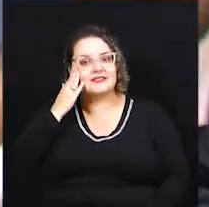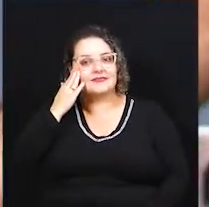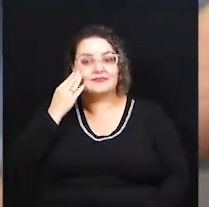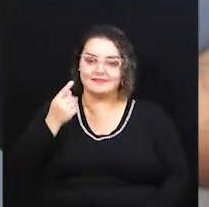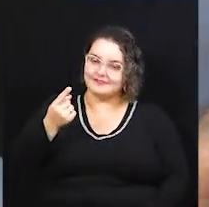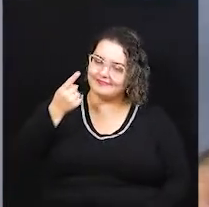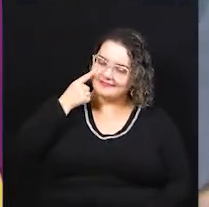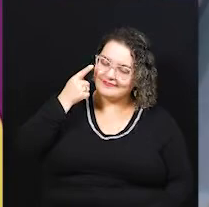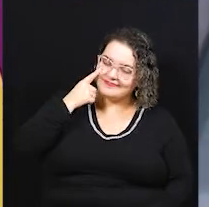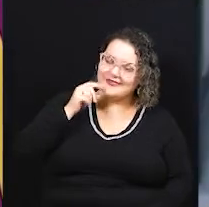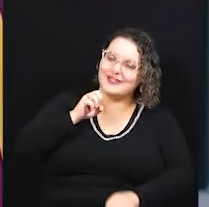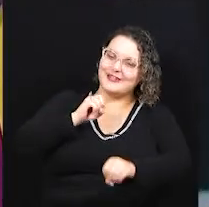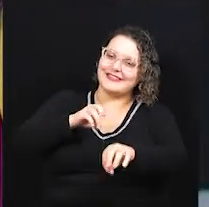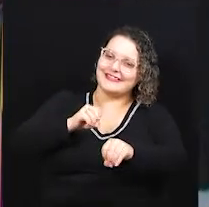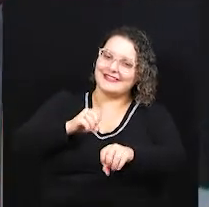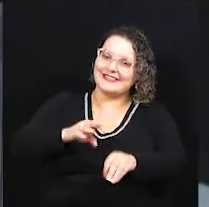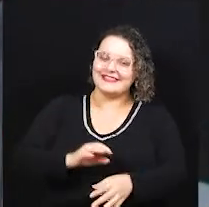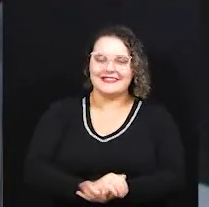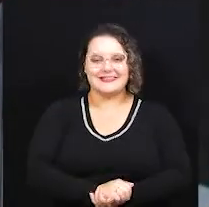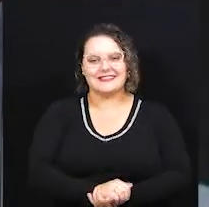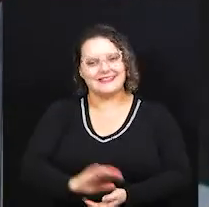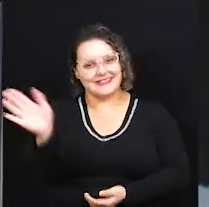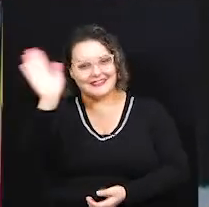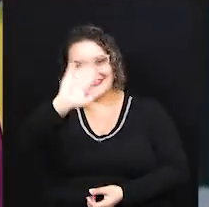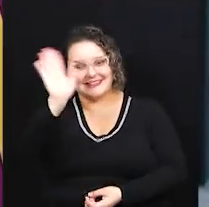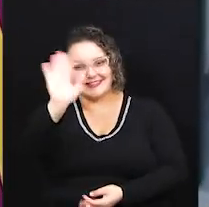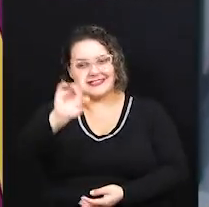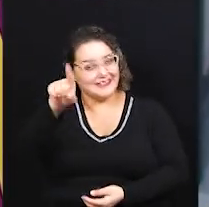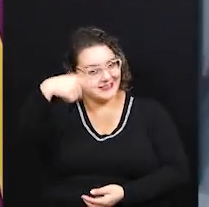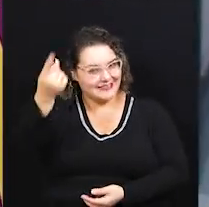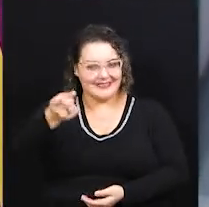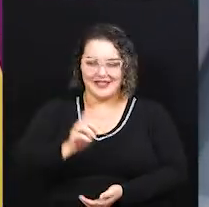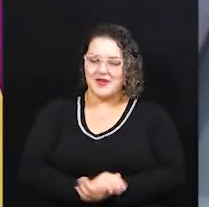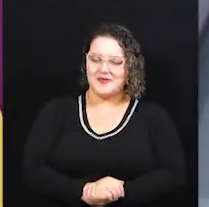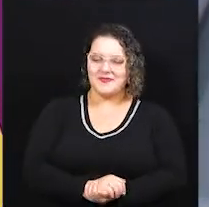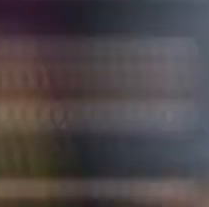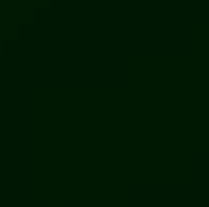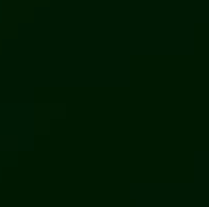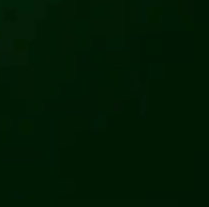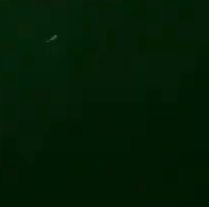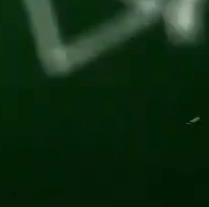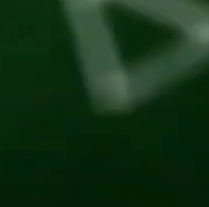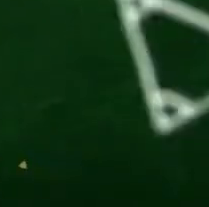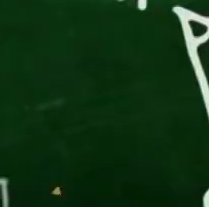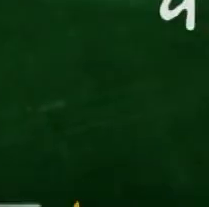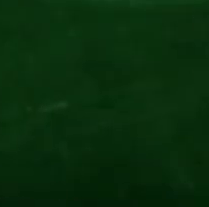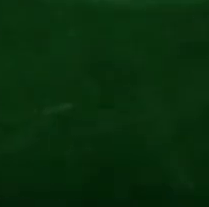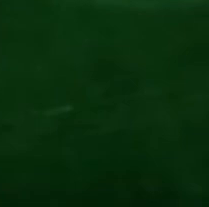sabem, né? Ó, eu tô sempre de olho na educação. Tchau, até a próxima.